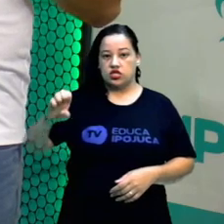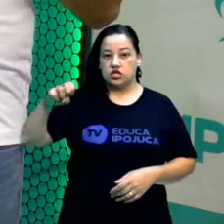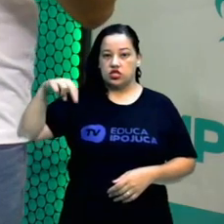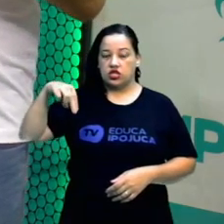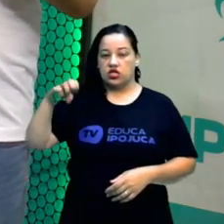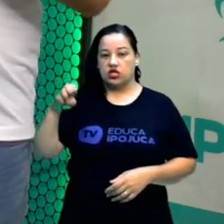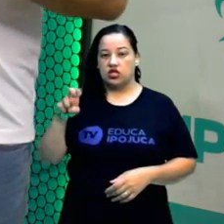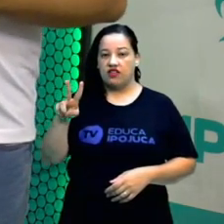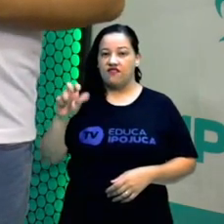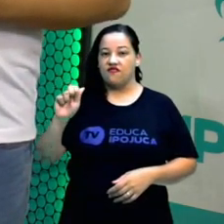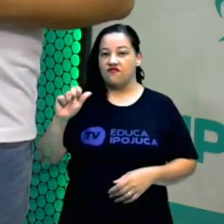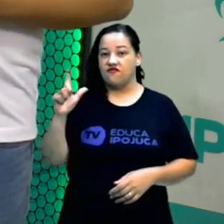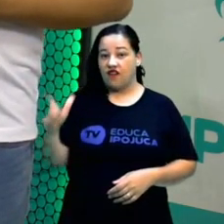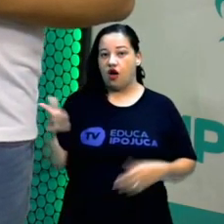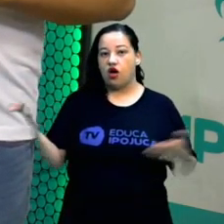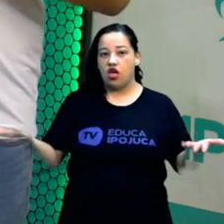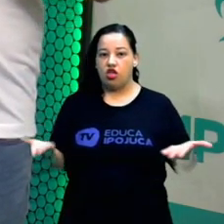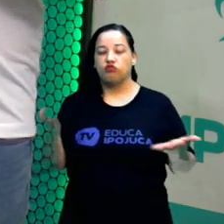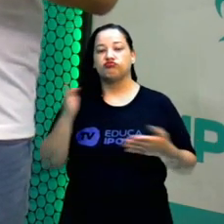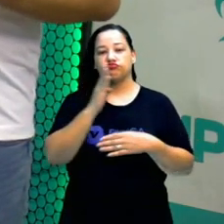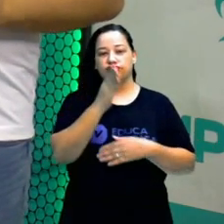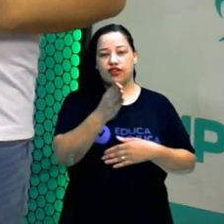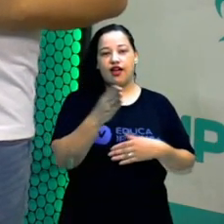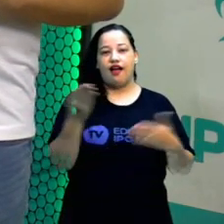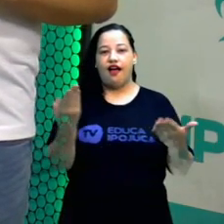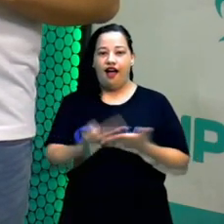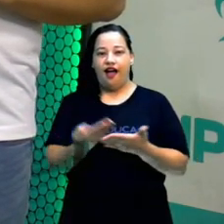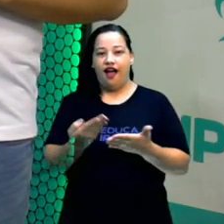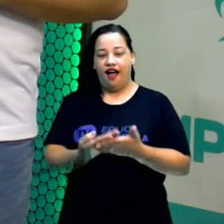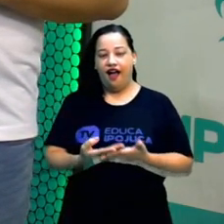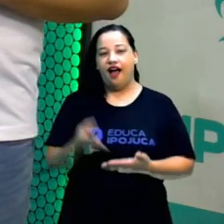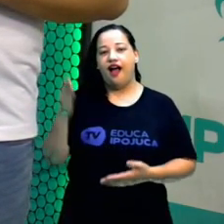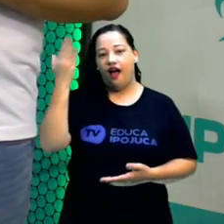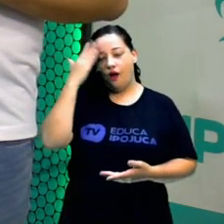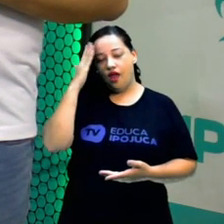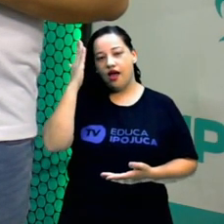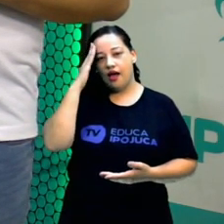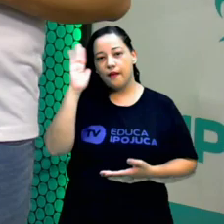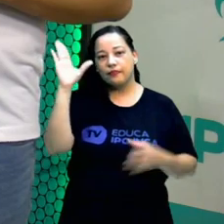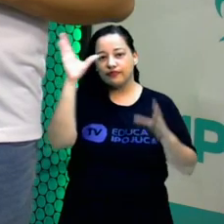estarei direcionando esta aula e essa troca de saberes.